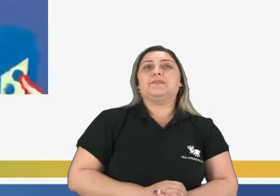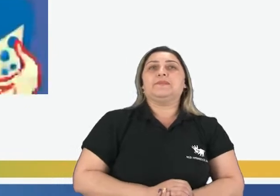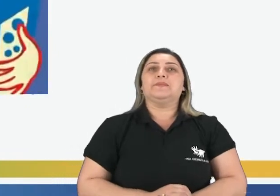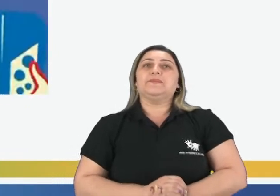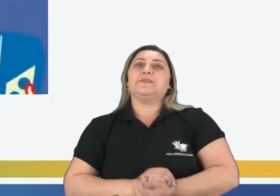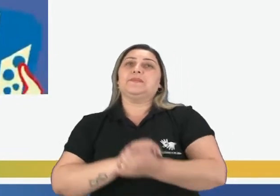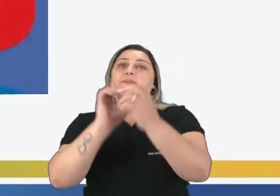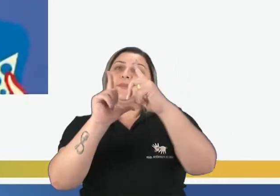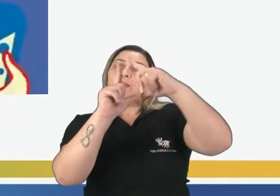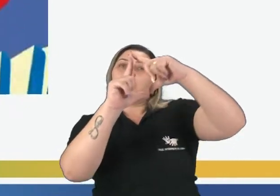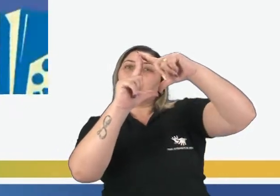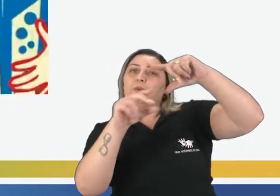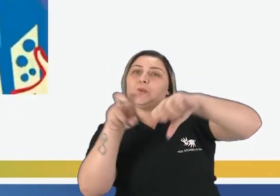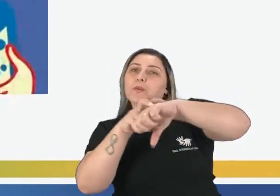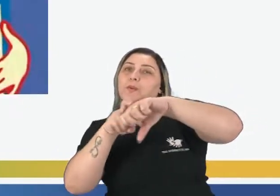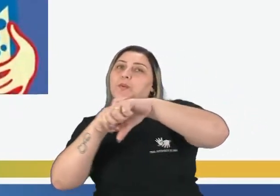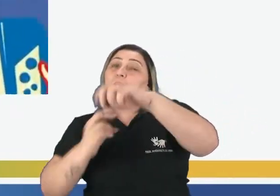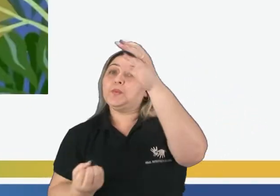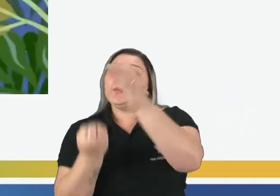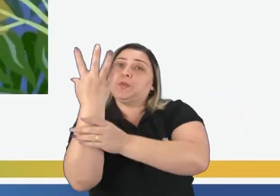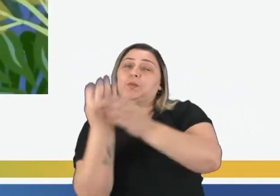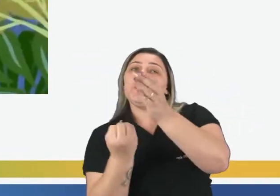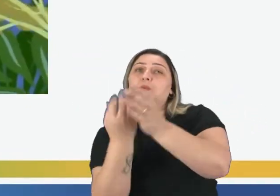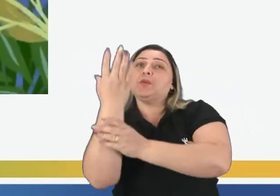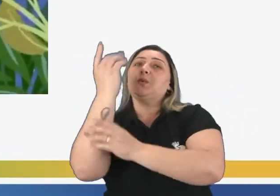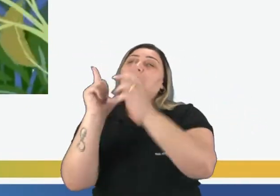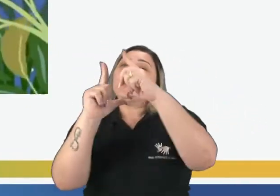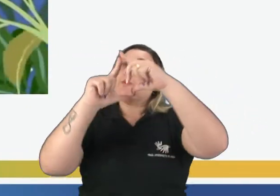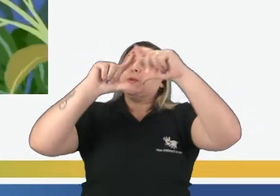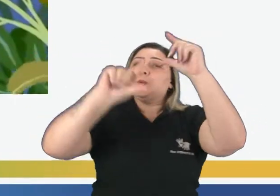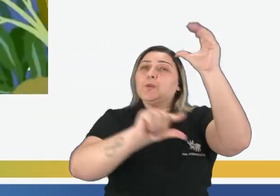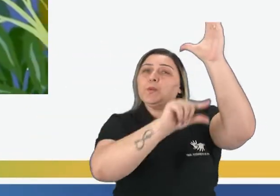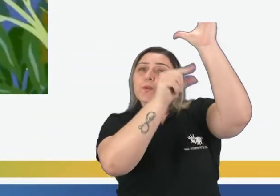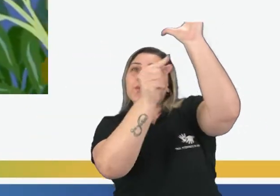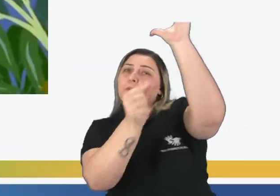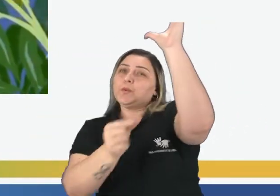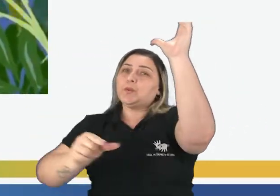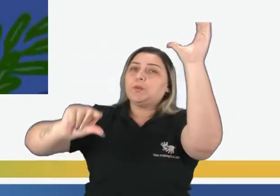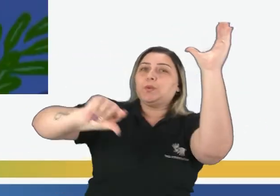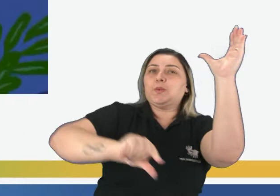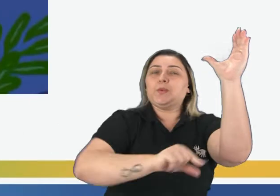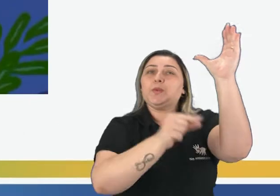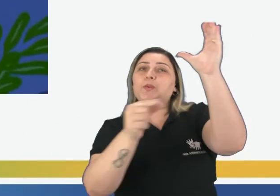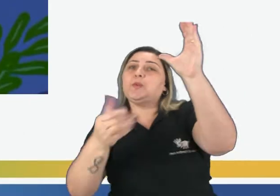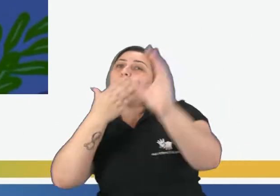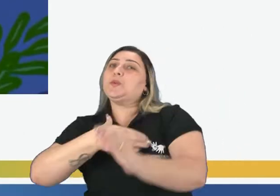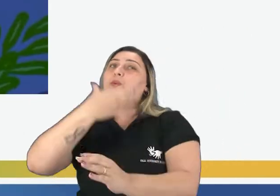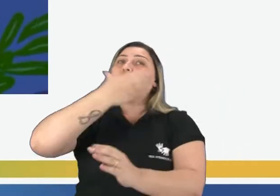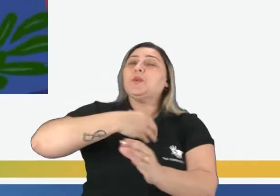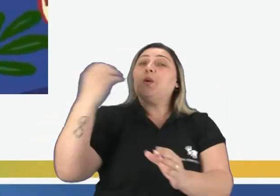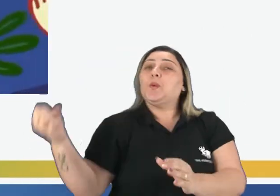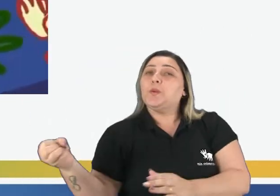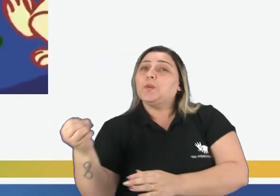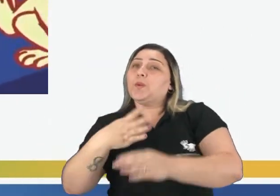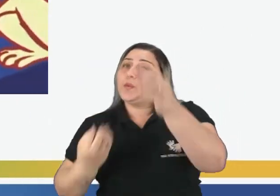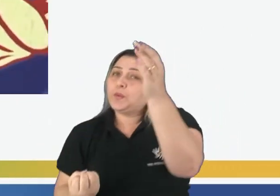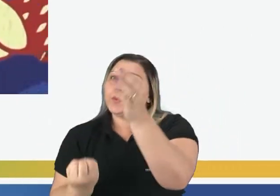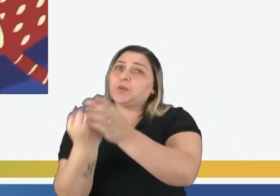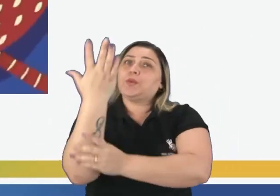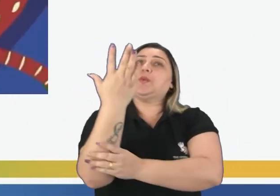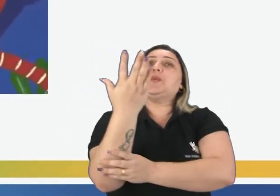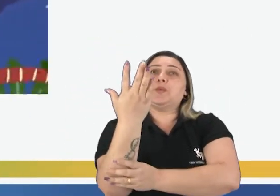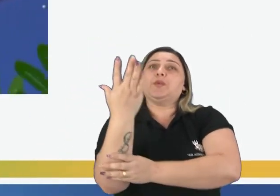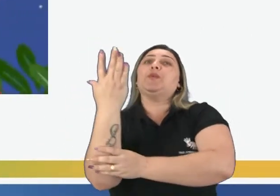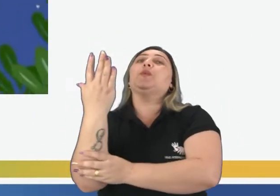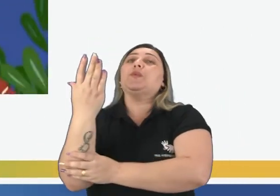As folhas verdes vão surgir, Aquelas bem sequinhas pouco a pouco vão cair. as frutas novas vão surgir,